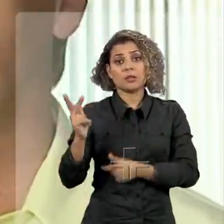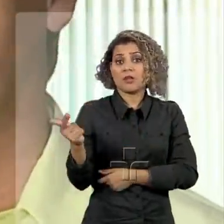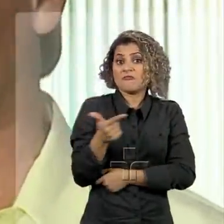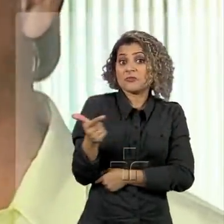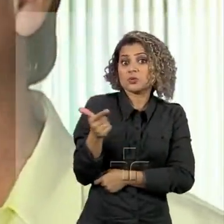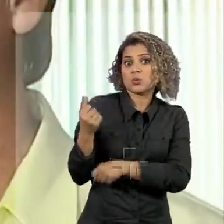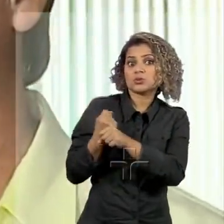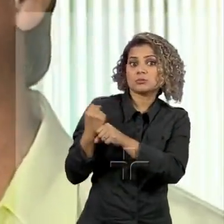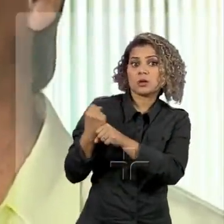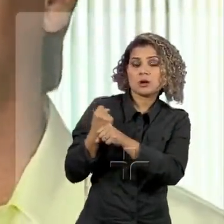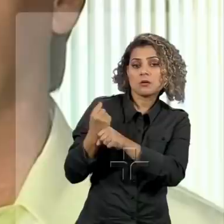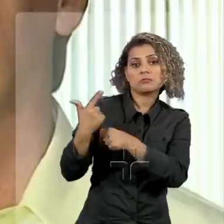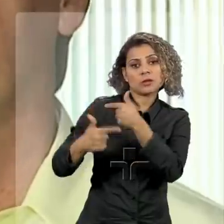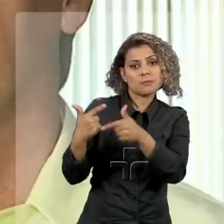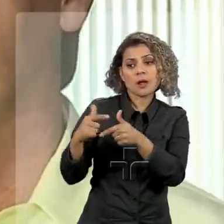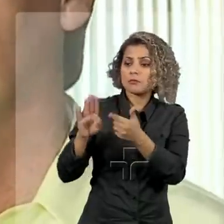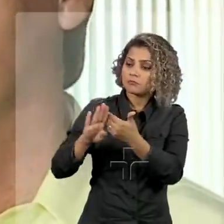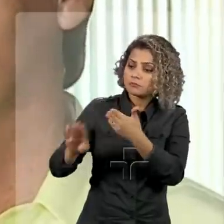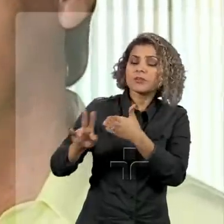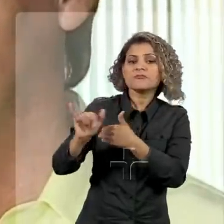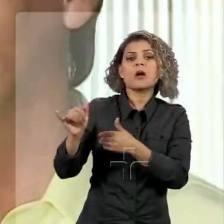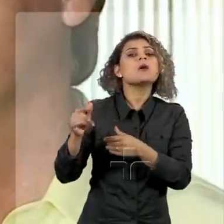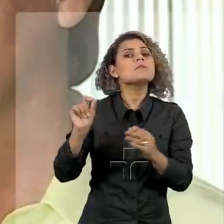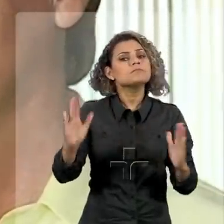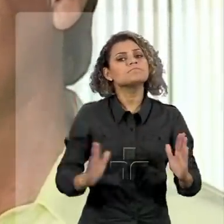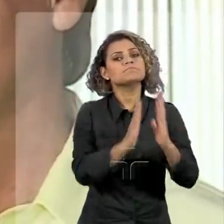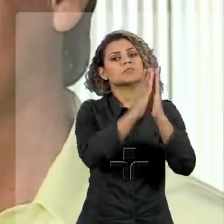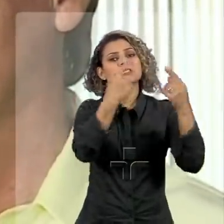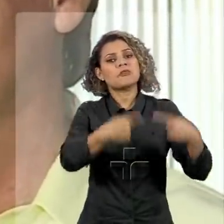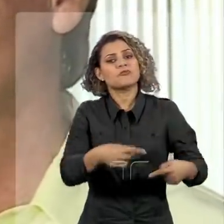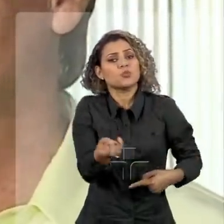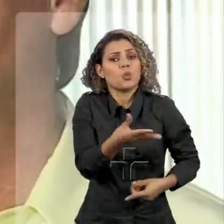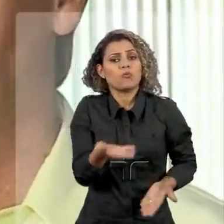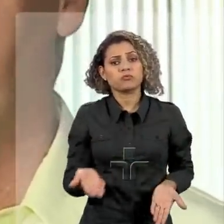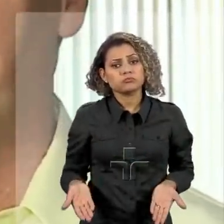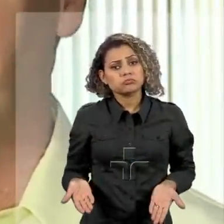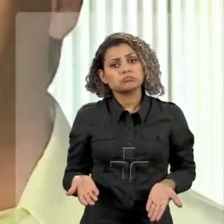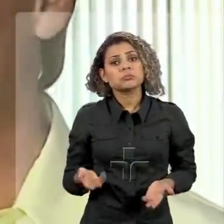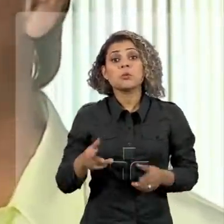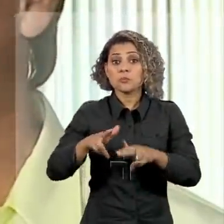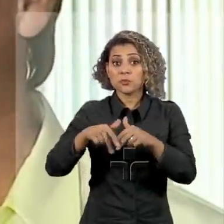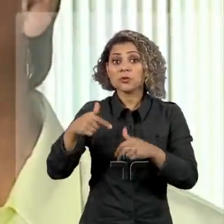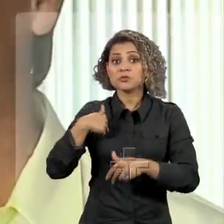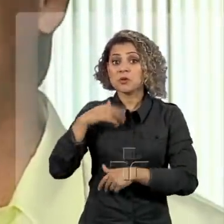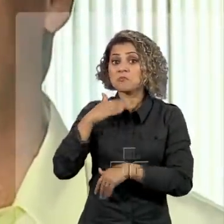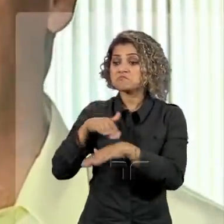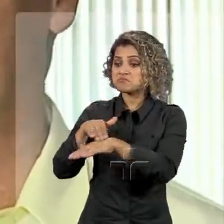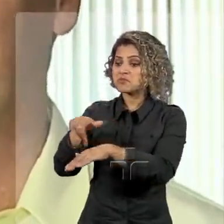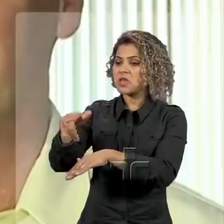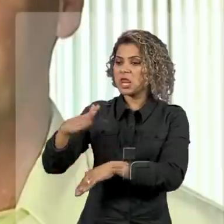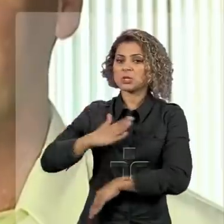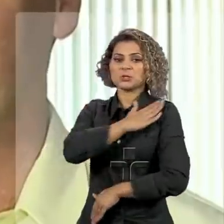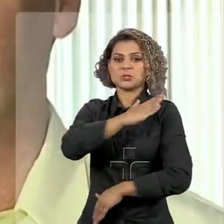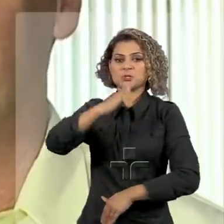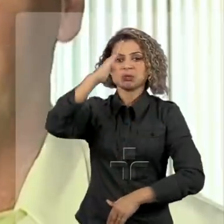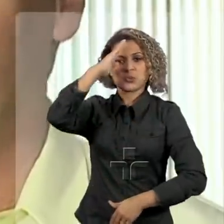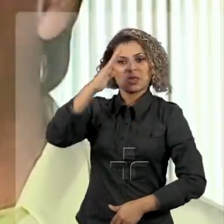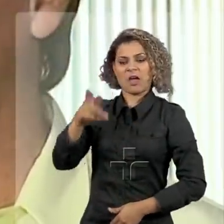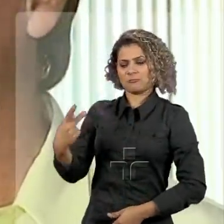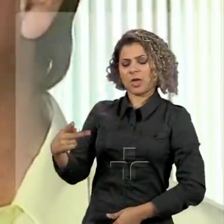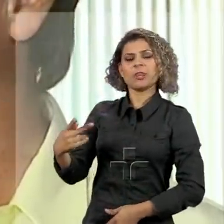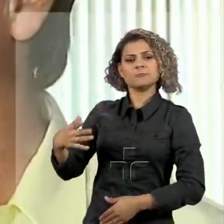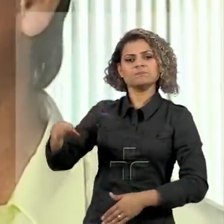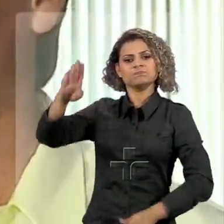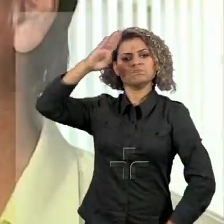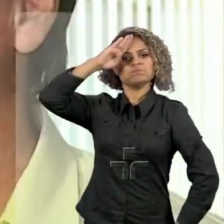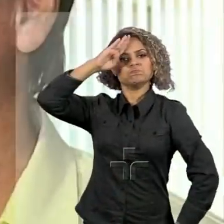anos de serviço, vai abrir mão disso para enfrentar um desafio. Até eu chamo ele realmente de um soldado, né? Que ele está indo